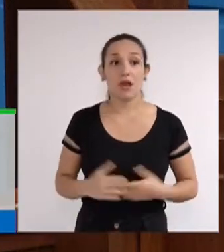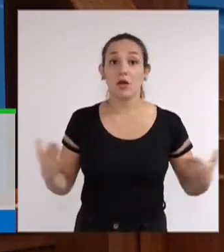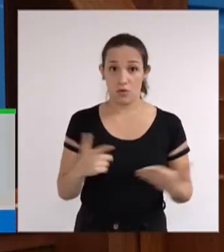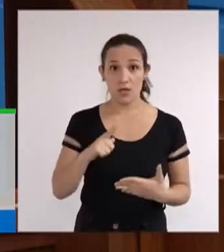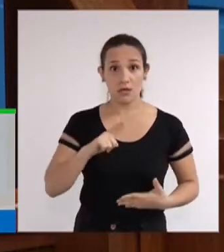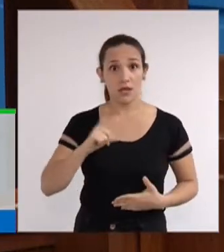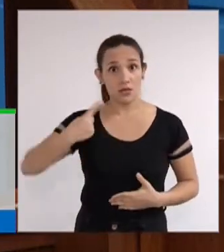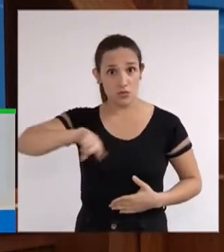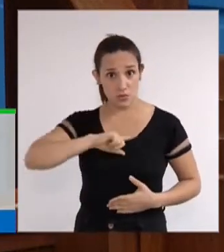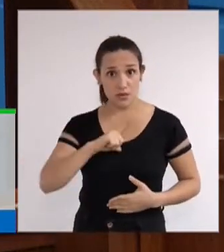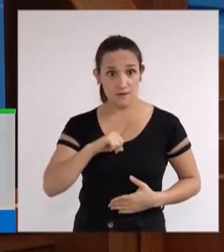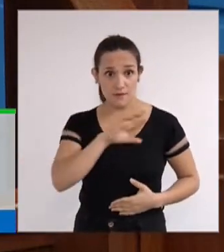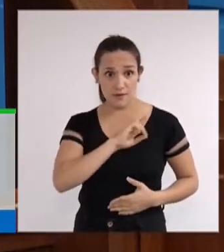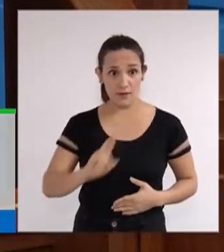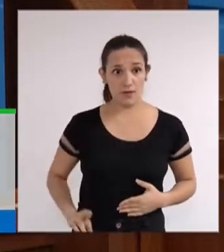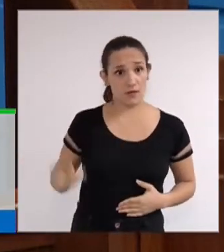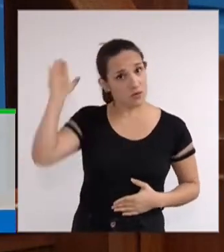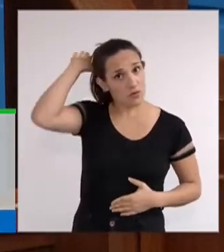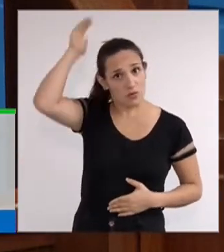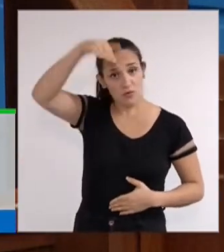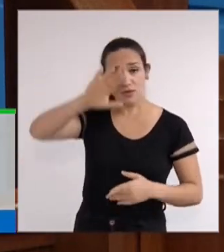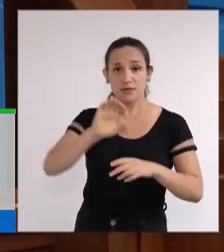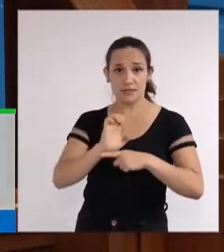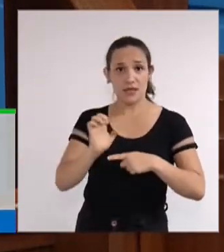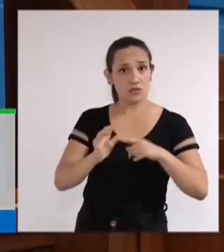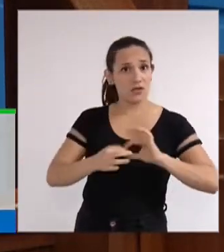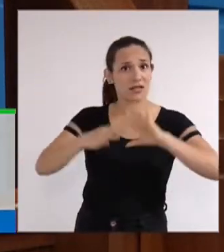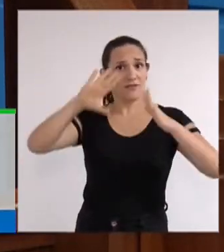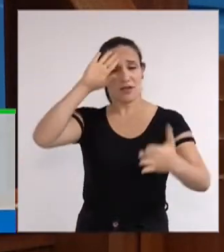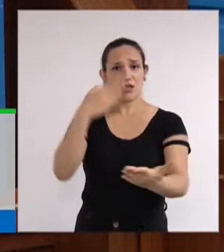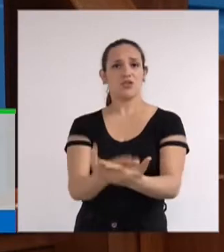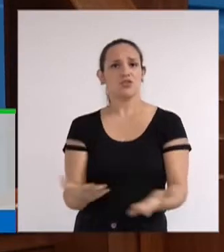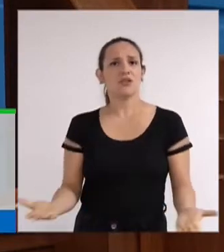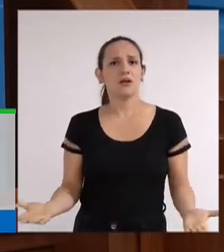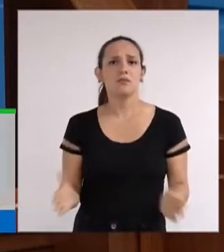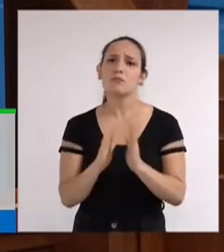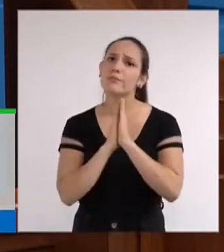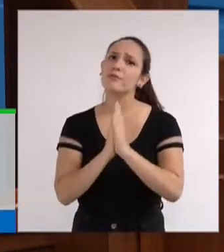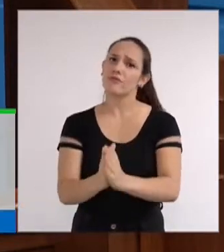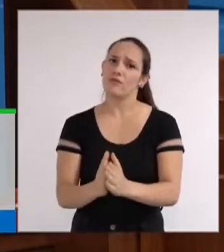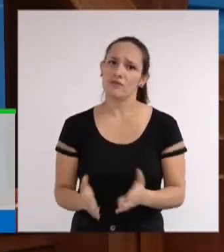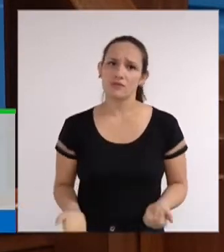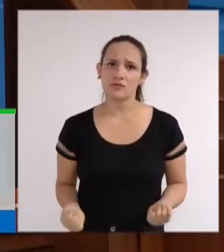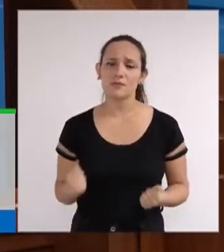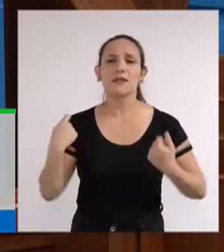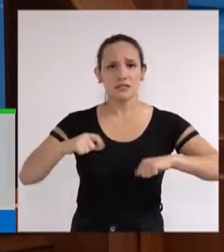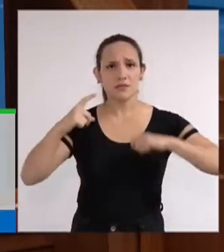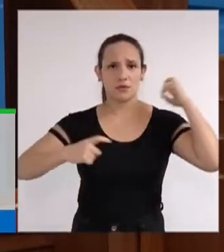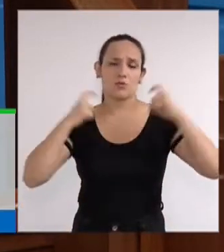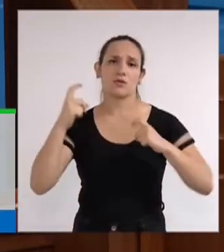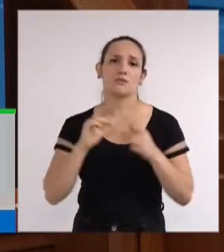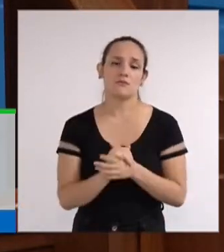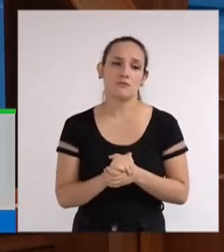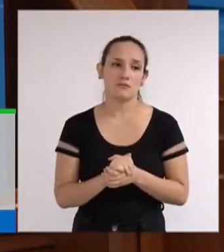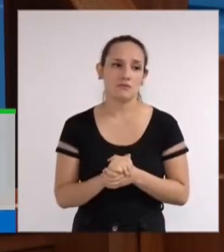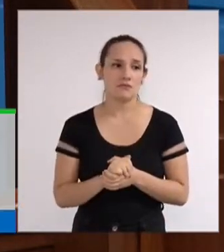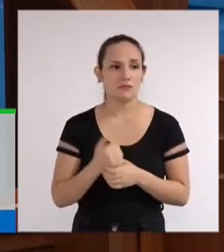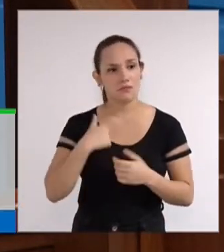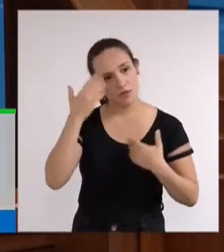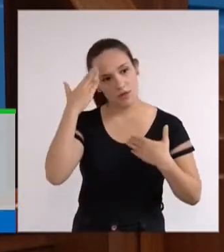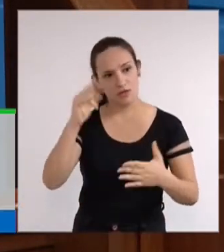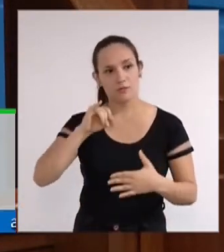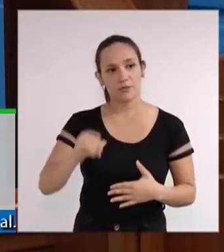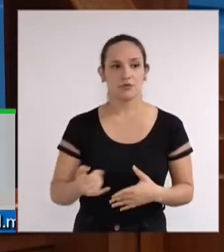república, num Estado laico. Por favor, preocupem-se com isso.